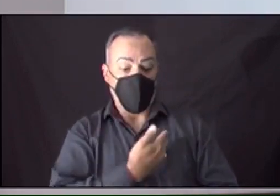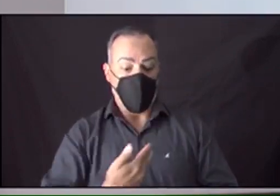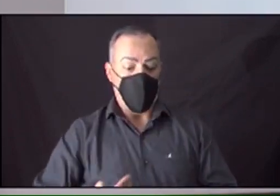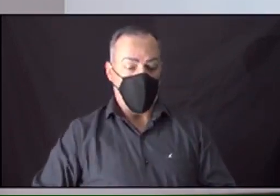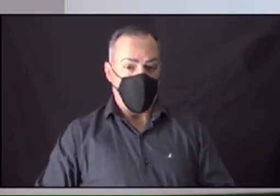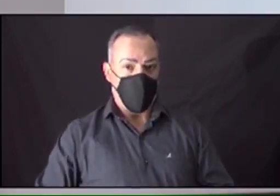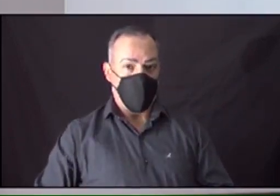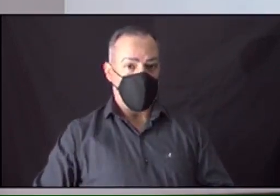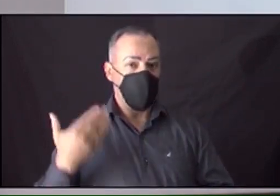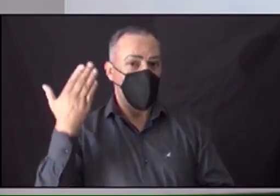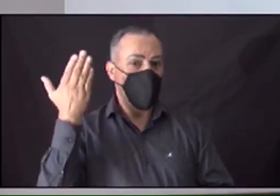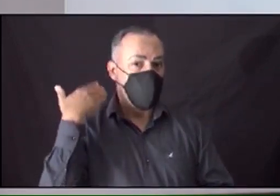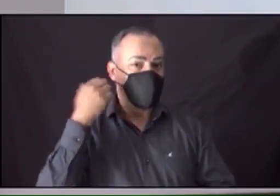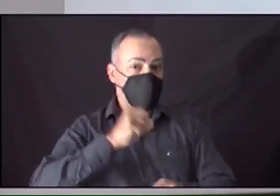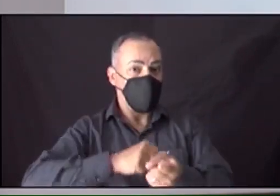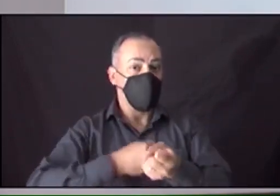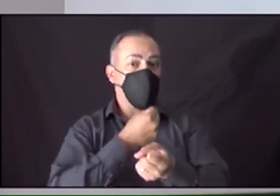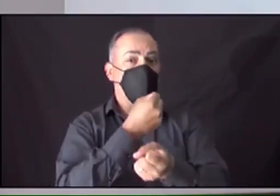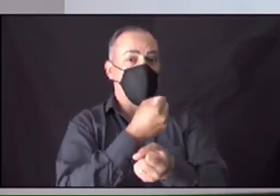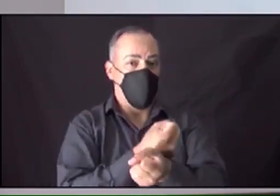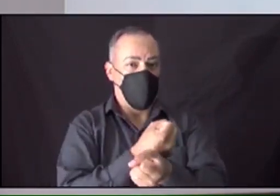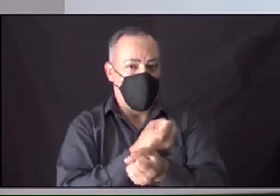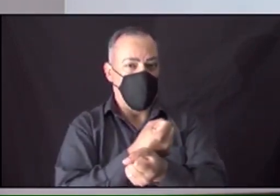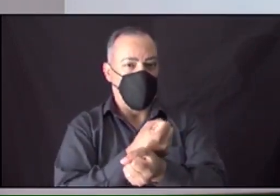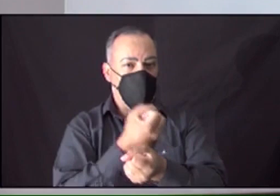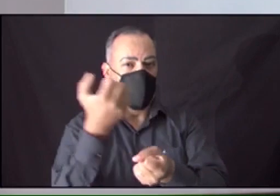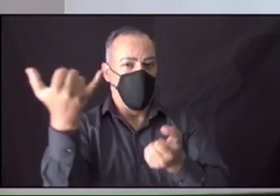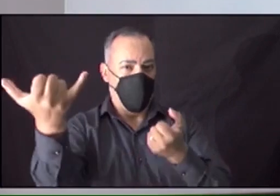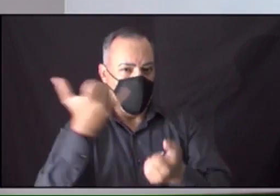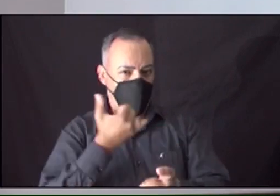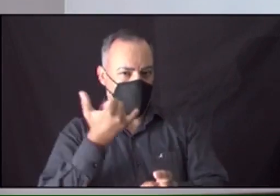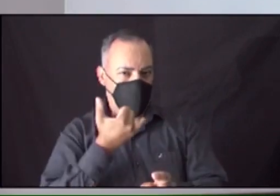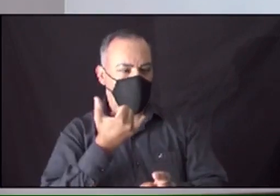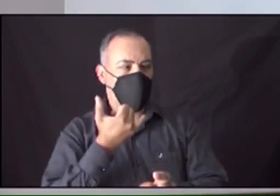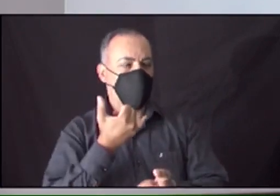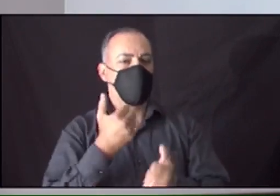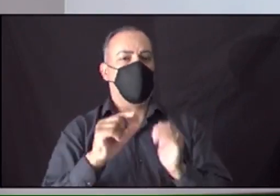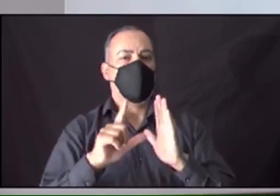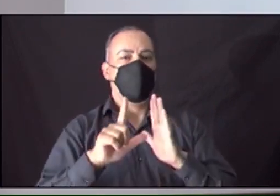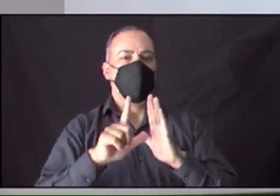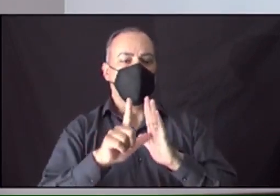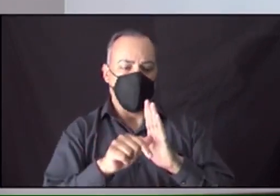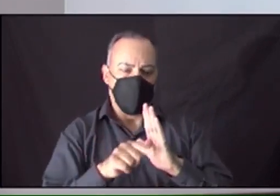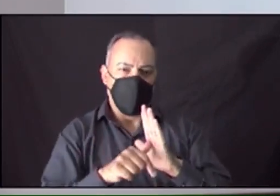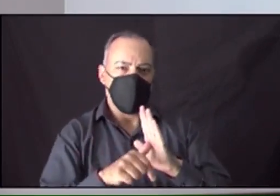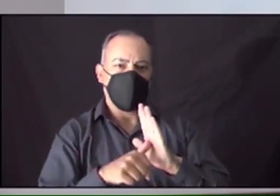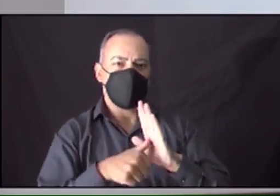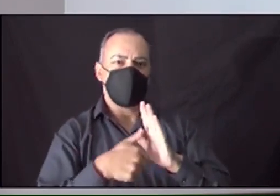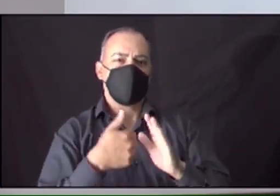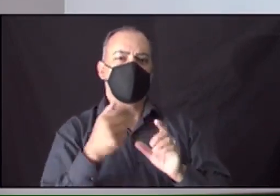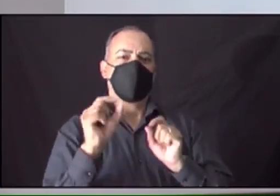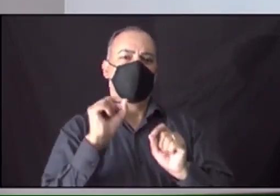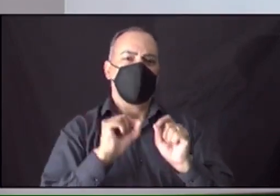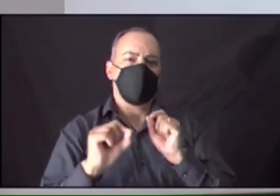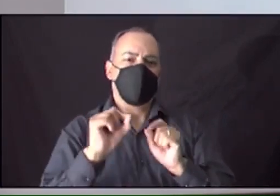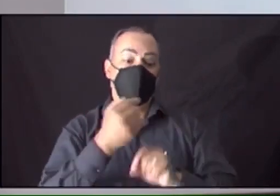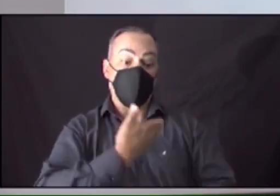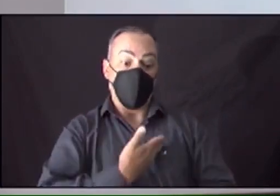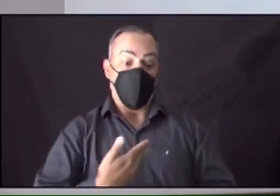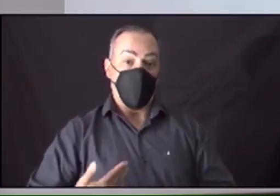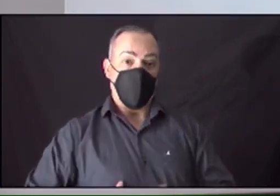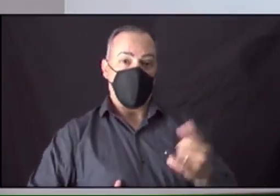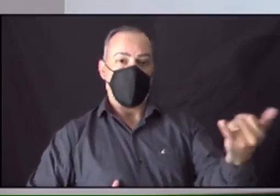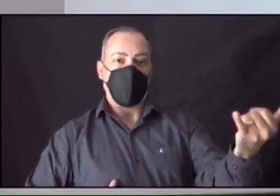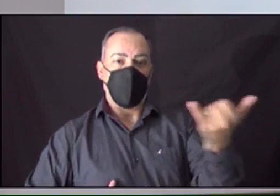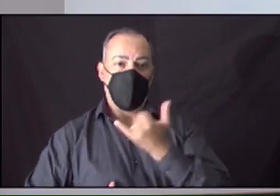do decreto do governo, que ele lançou nesse dia, né? E a gente veio, né? Primeiro fomos nós, o governo lançou, a